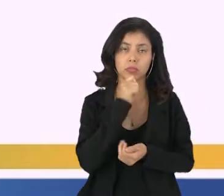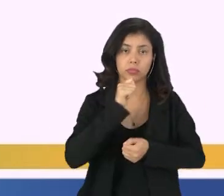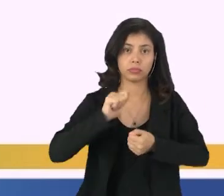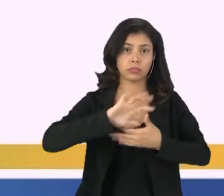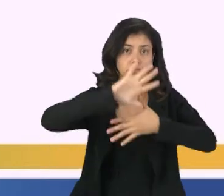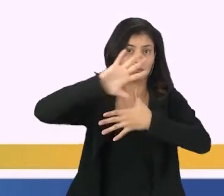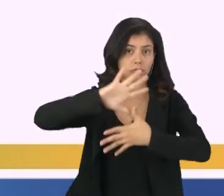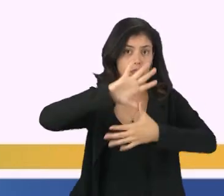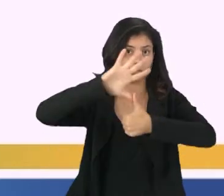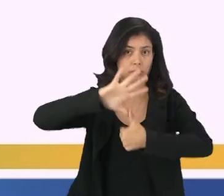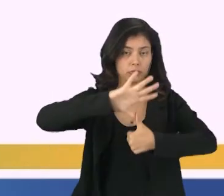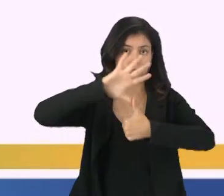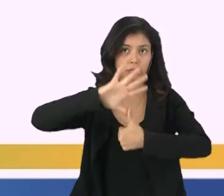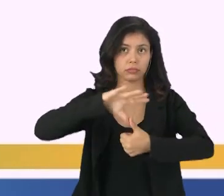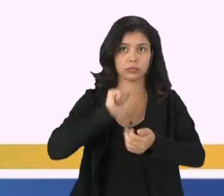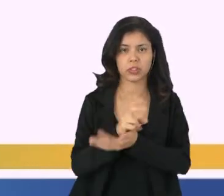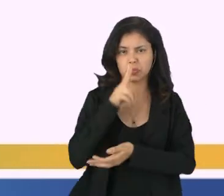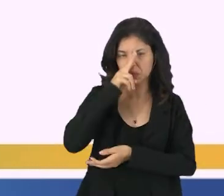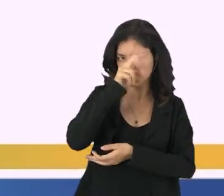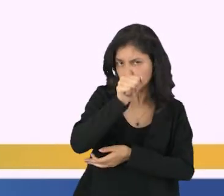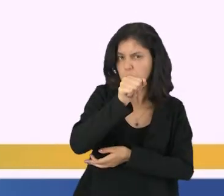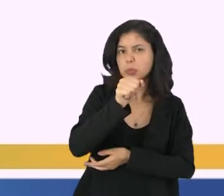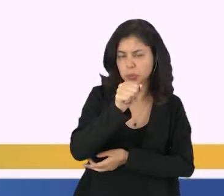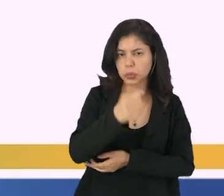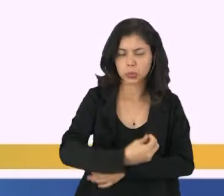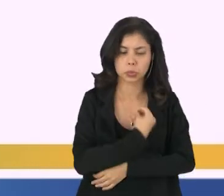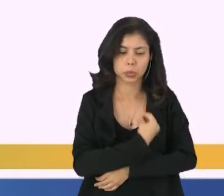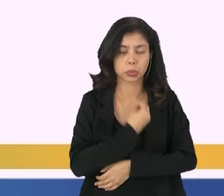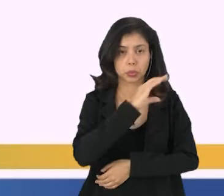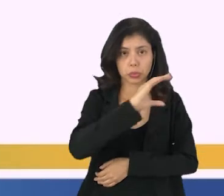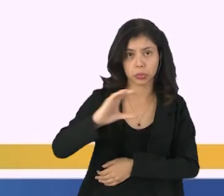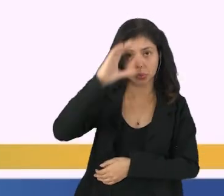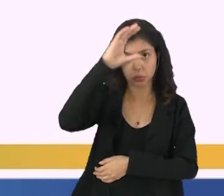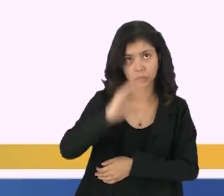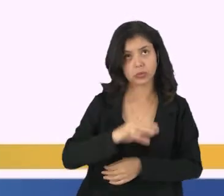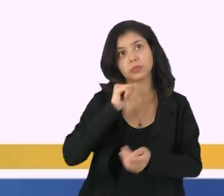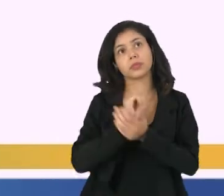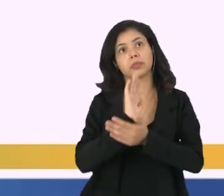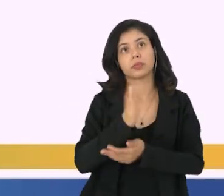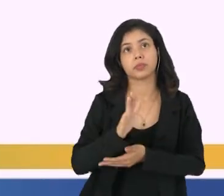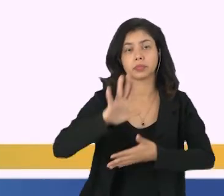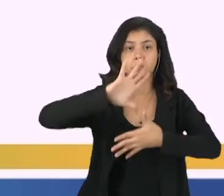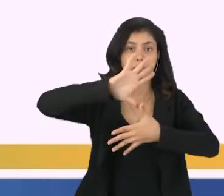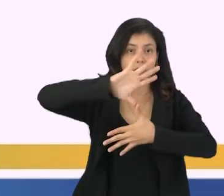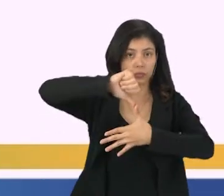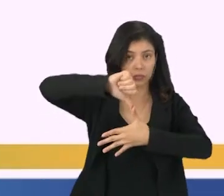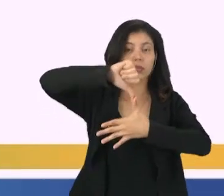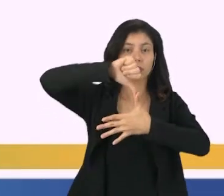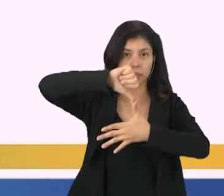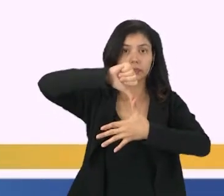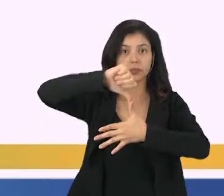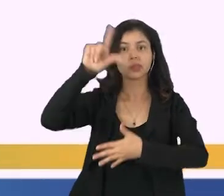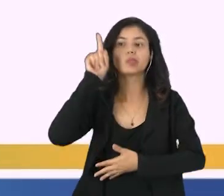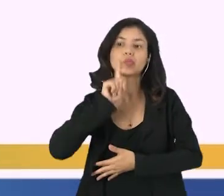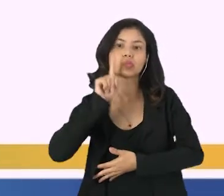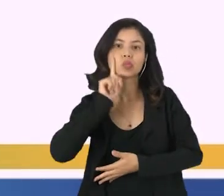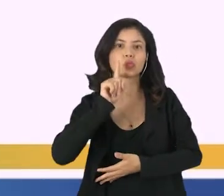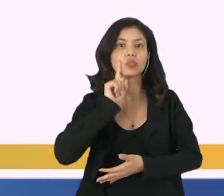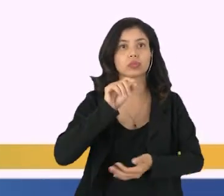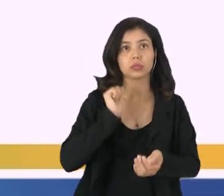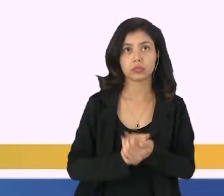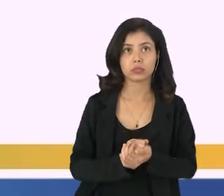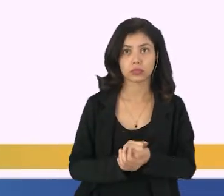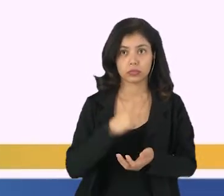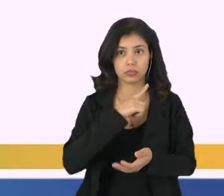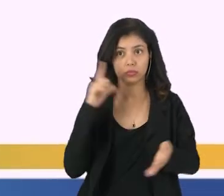do Sul, né, muito forte aí a presença do catolicismo. Agora na nossa América do Norte, nos Estados Unidos, né,